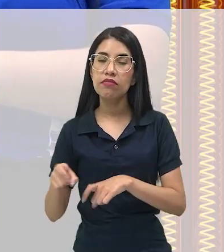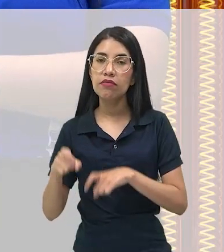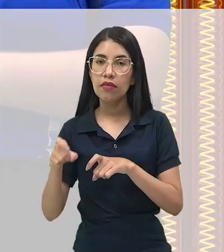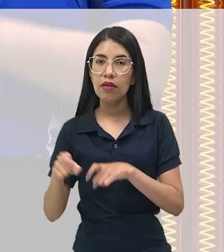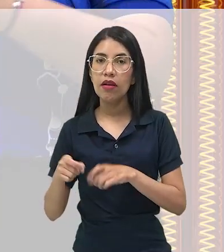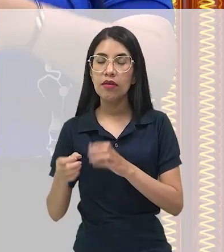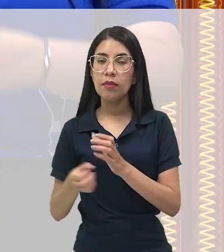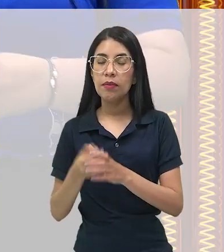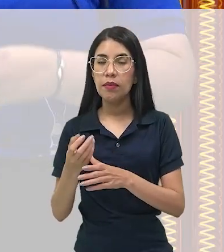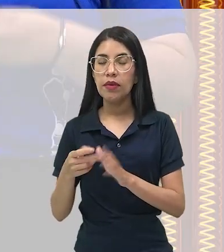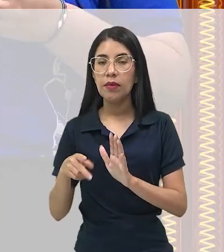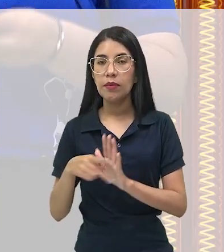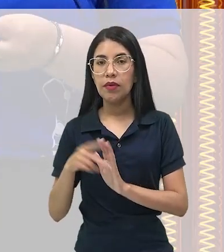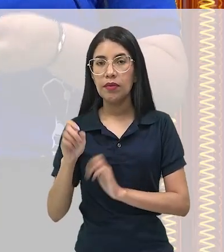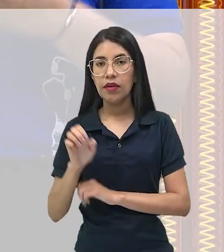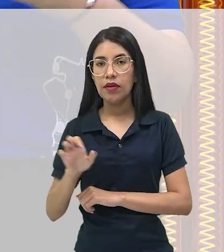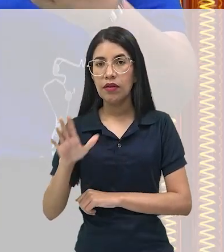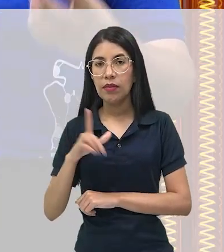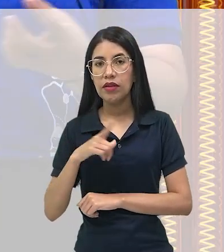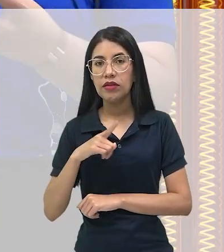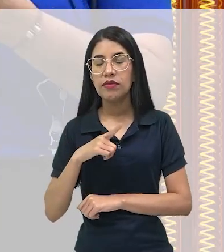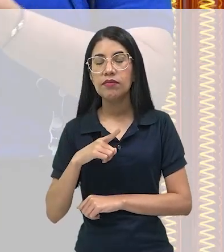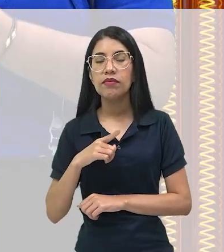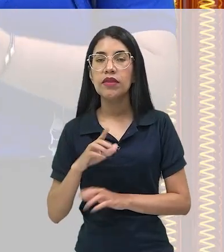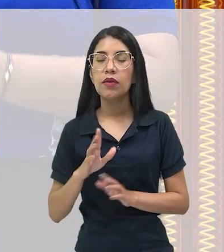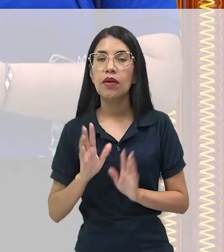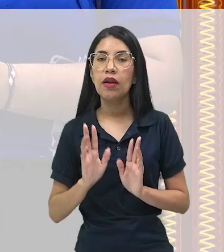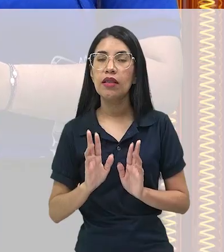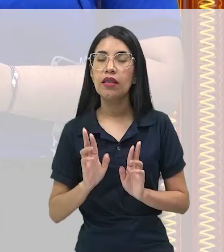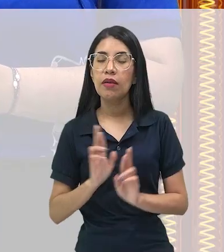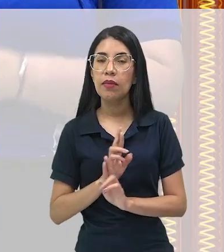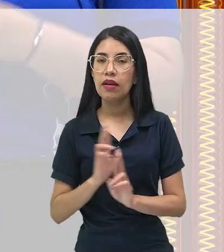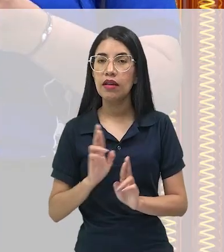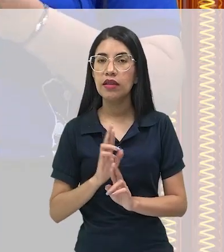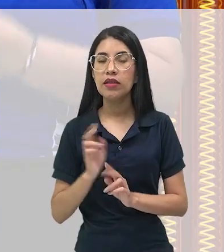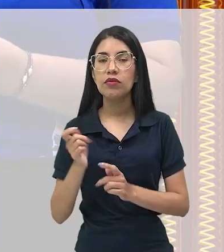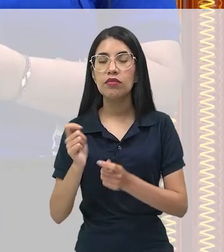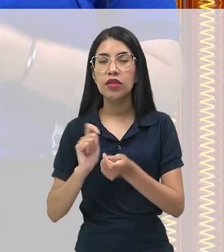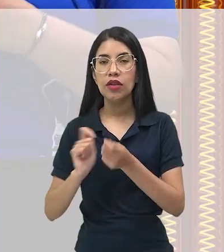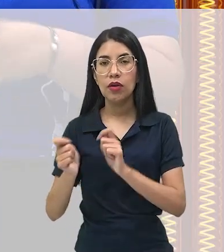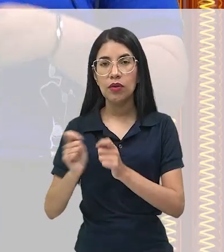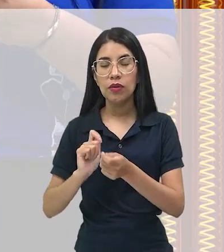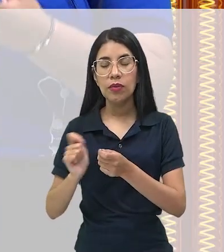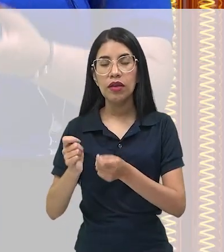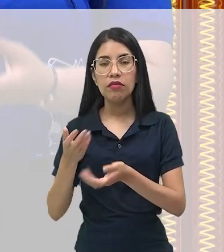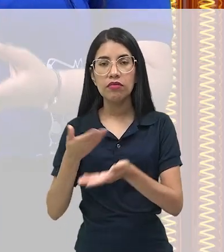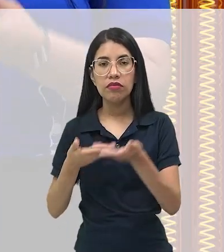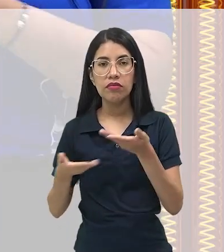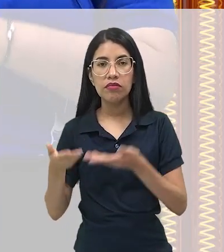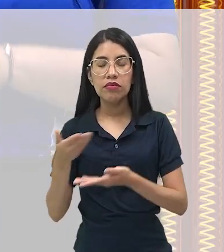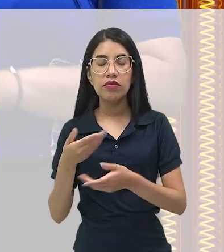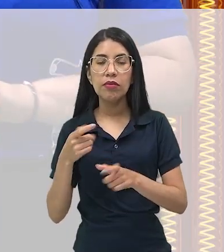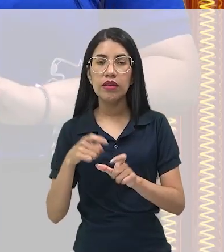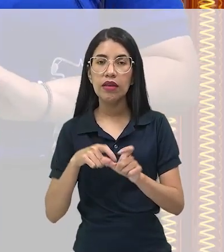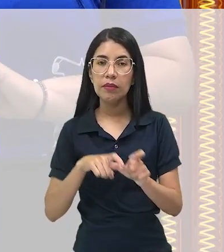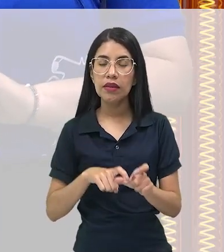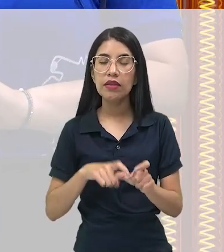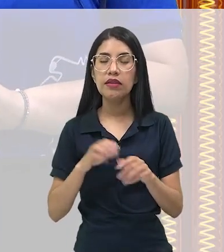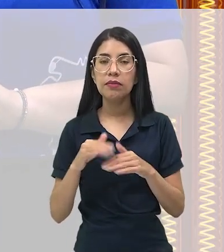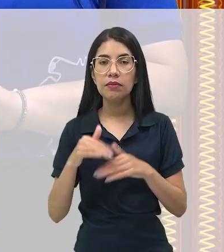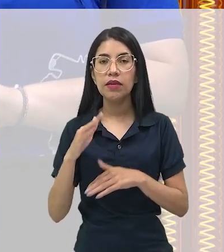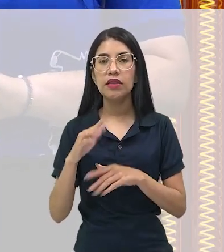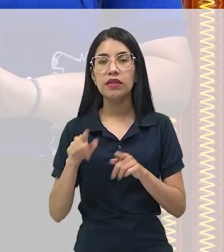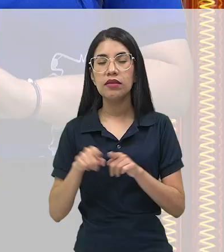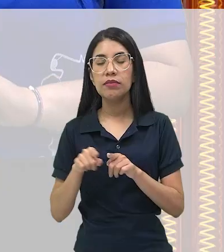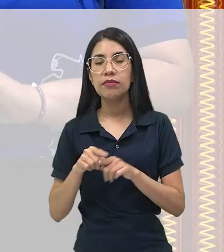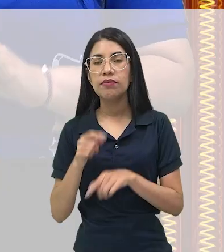da Europa. Então, ali já se tinha uma certa relação econômica maior, uma maior dependência em relação à